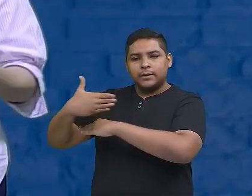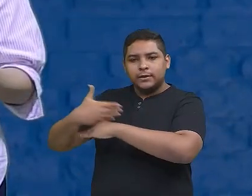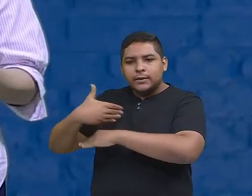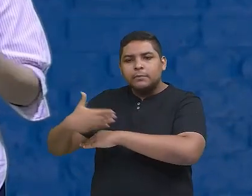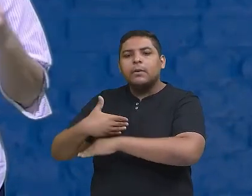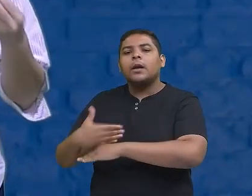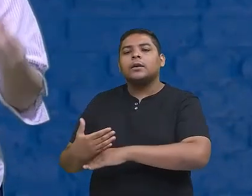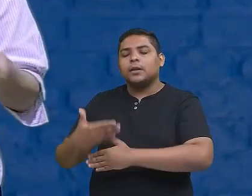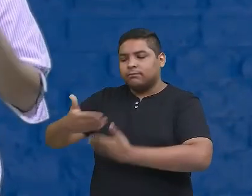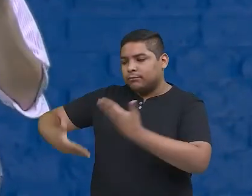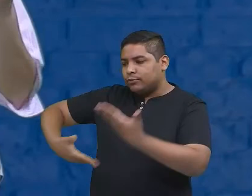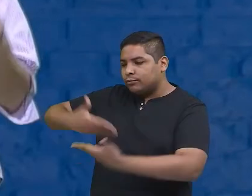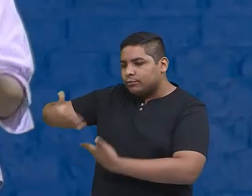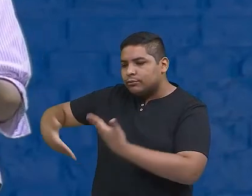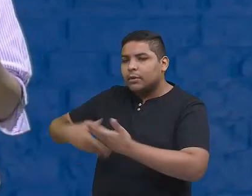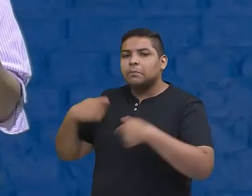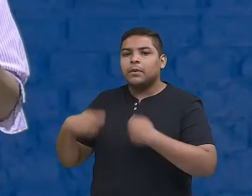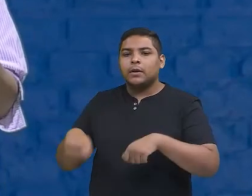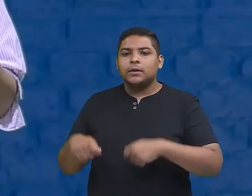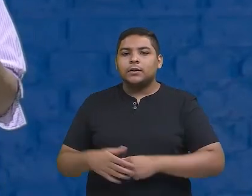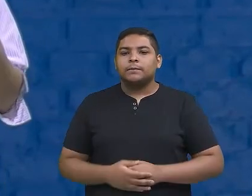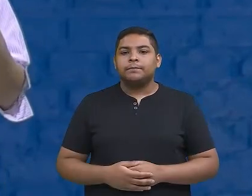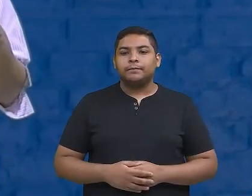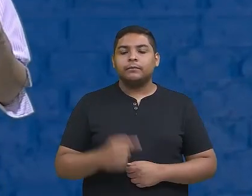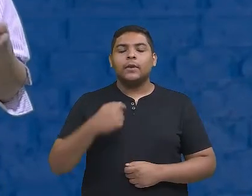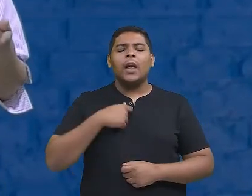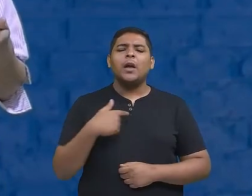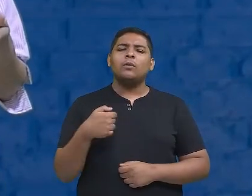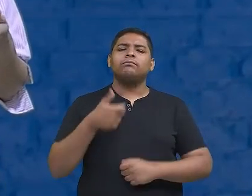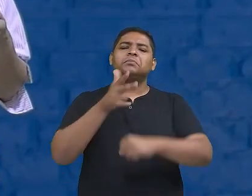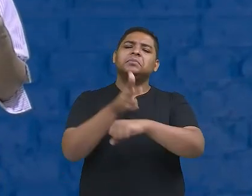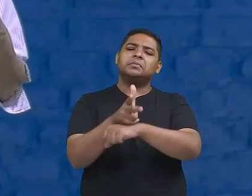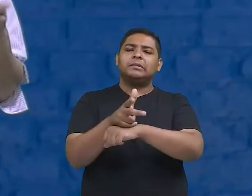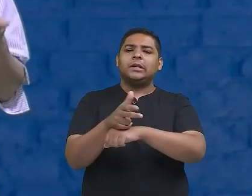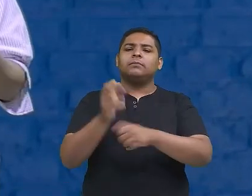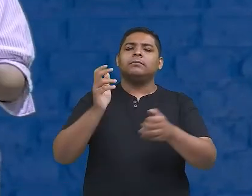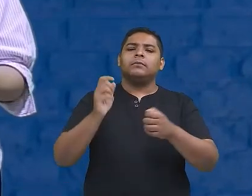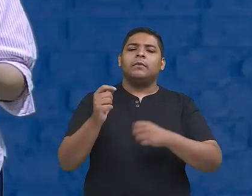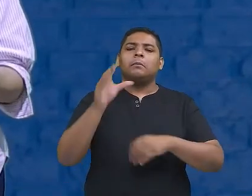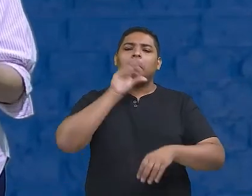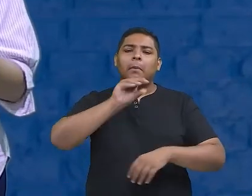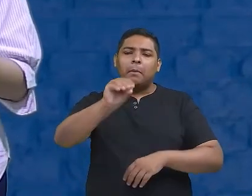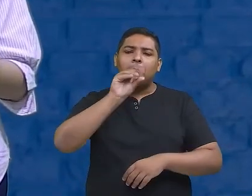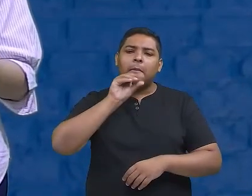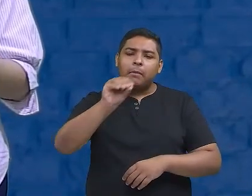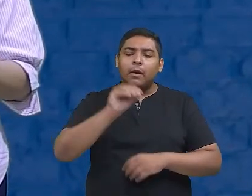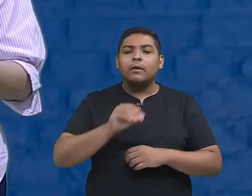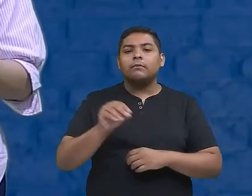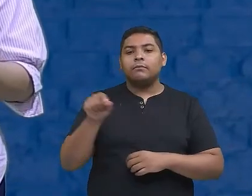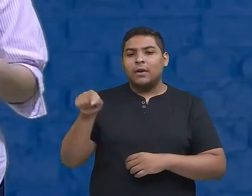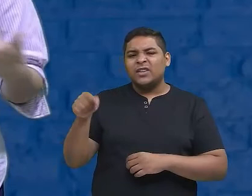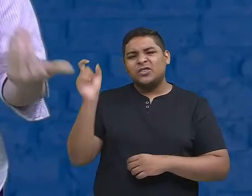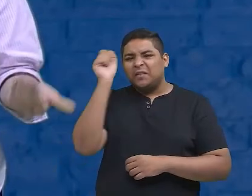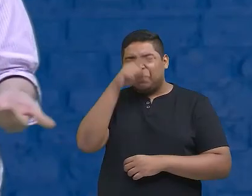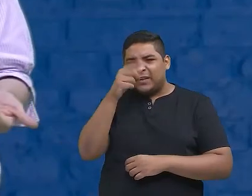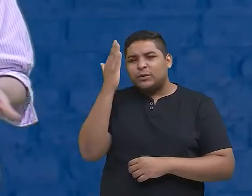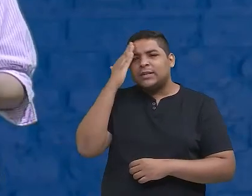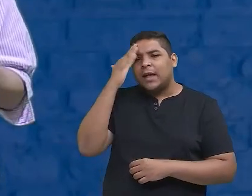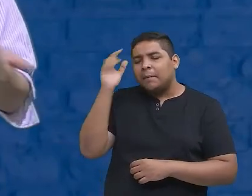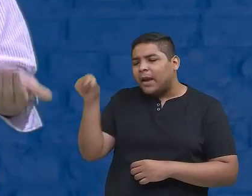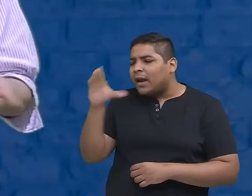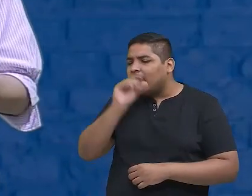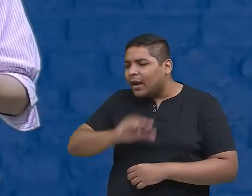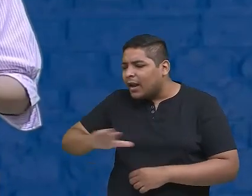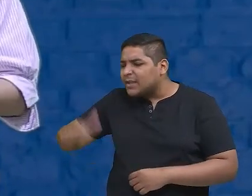meio difícil saber se a criança entendeu ou não. Mas você aí, professor, mãe, pai, podem